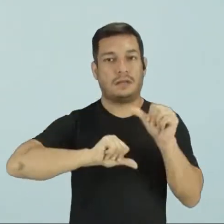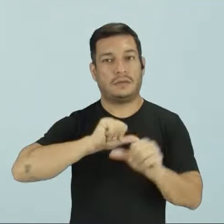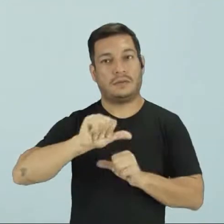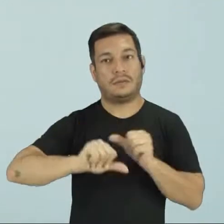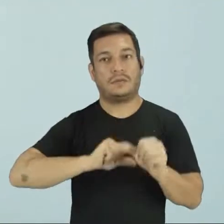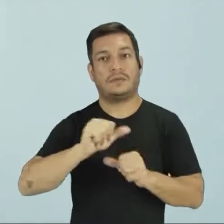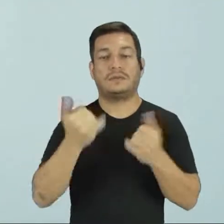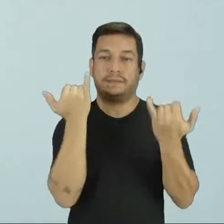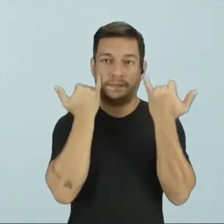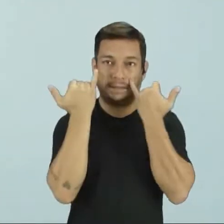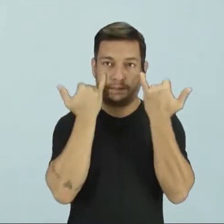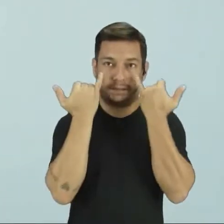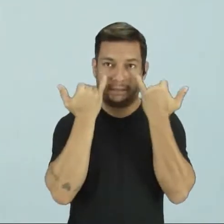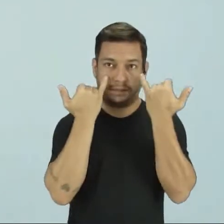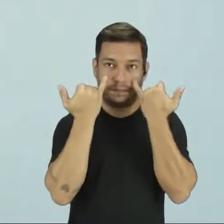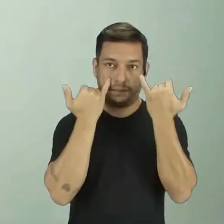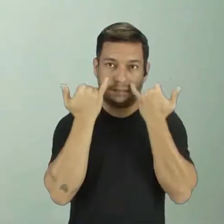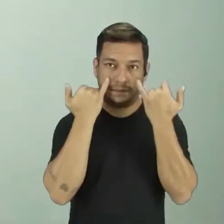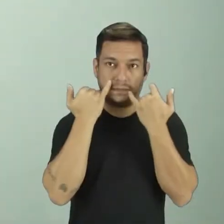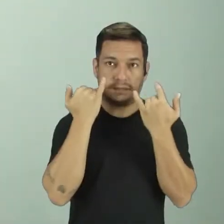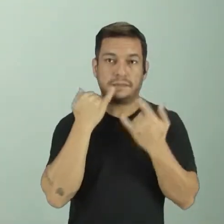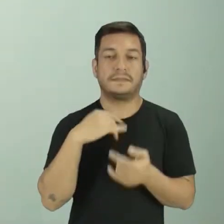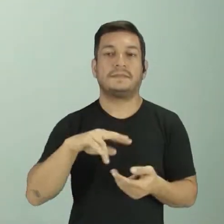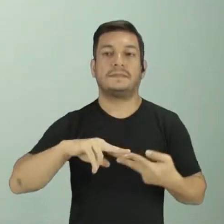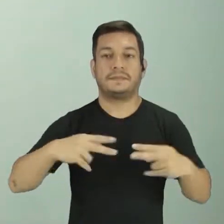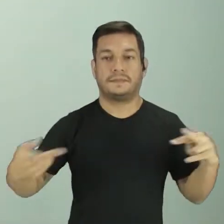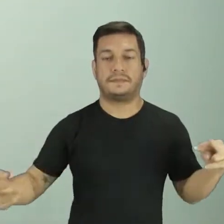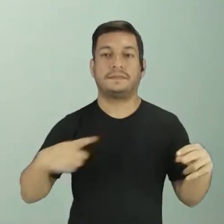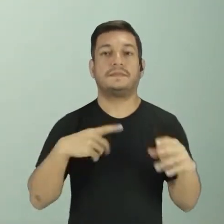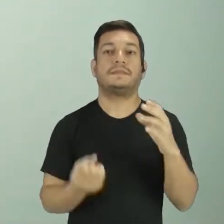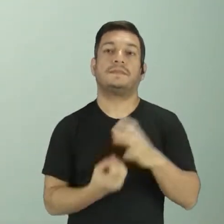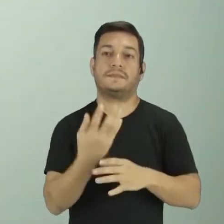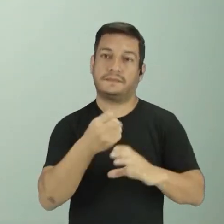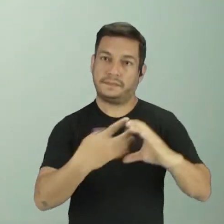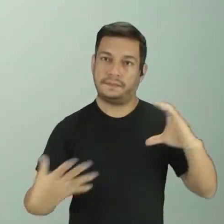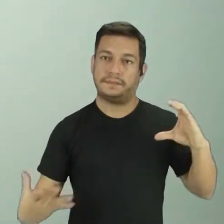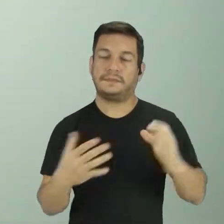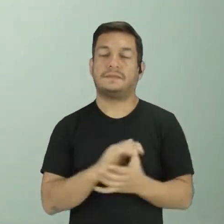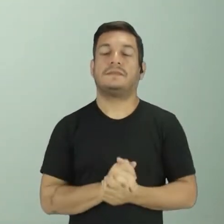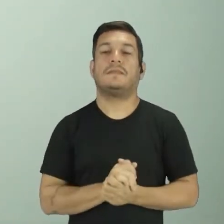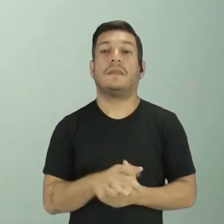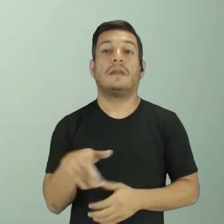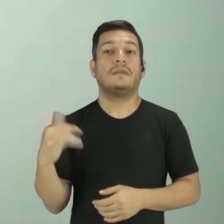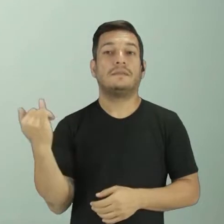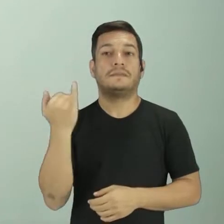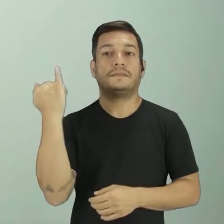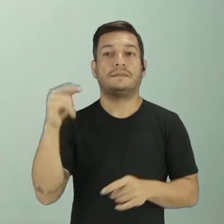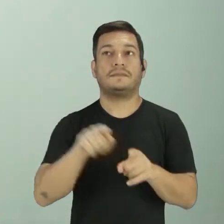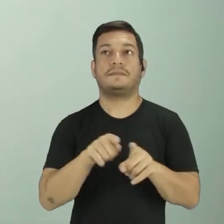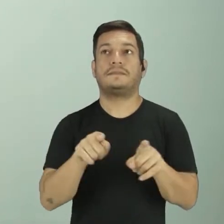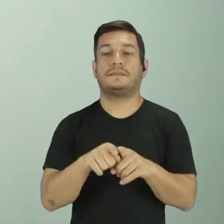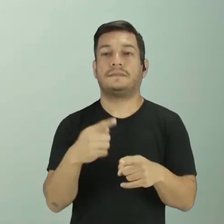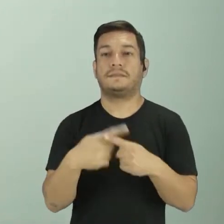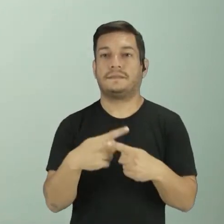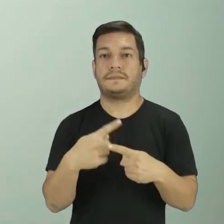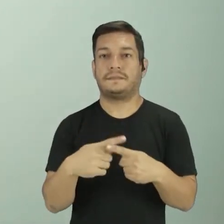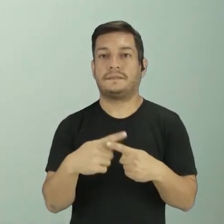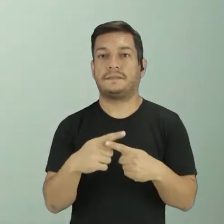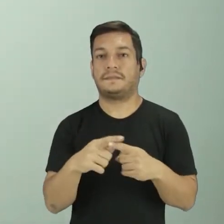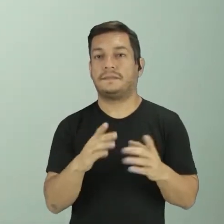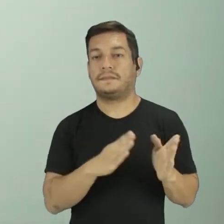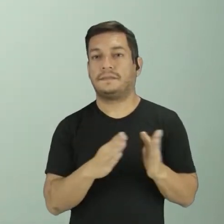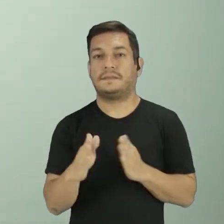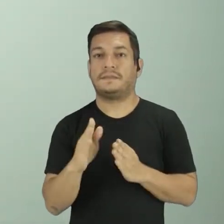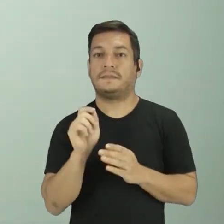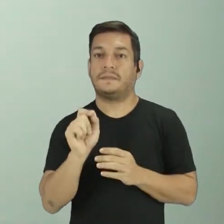troca de informação genética que deu origem às nossas características. Isso é importante também porque o